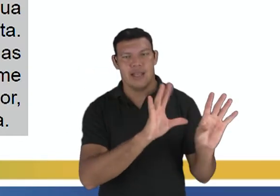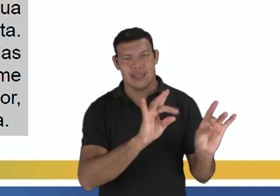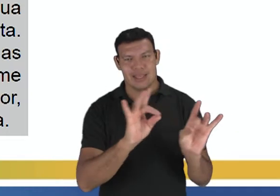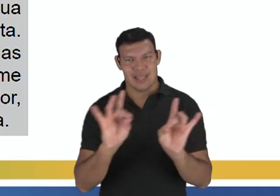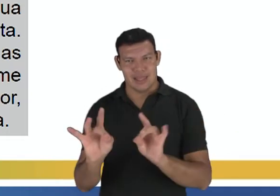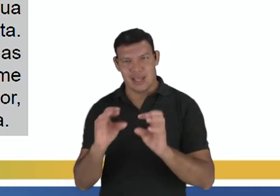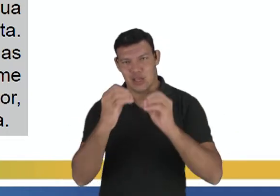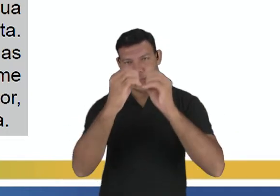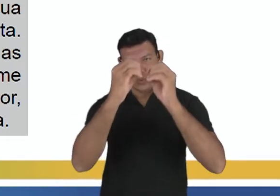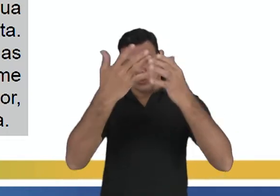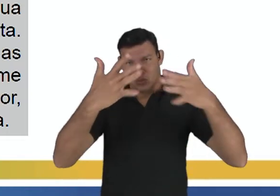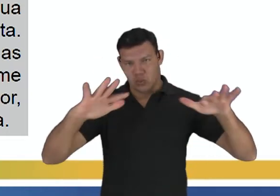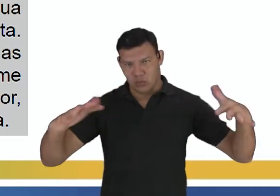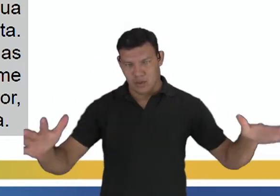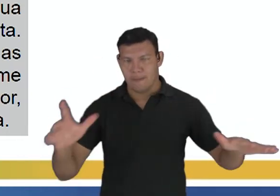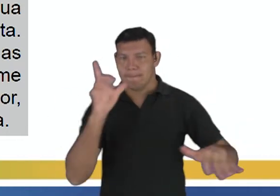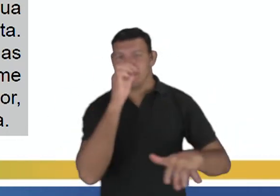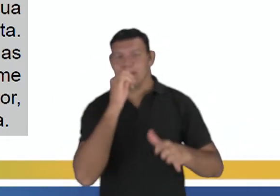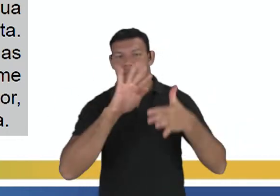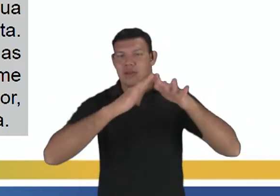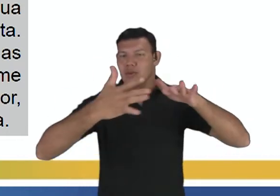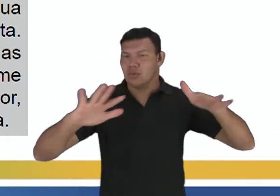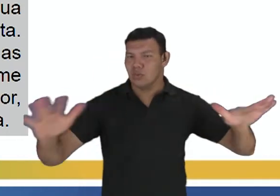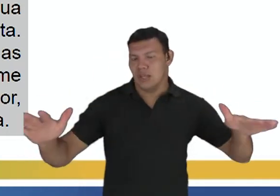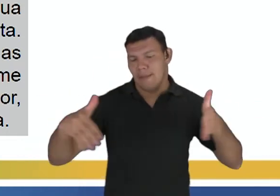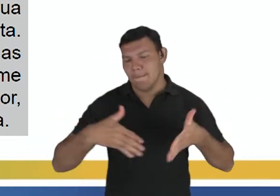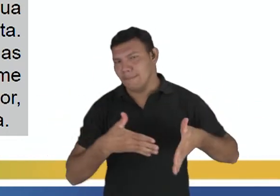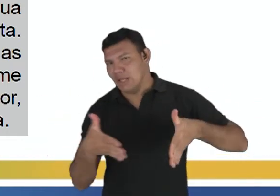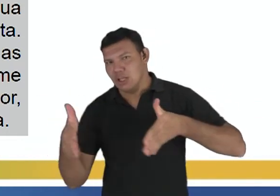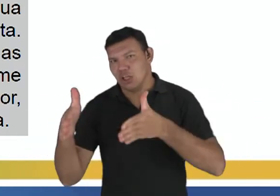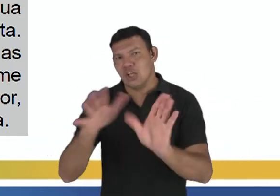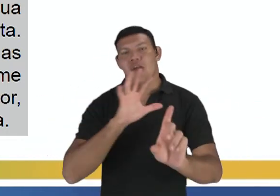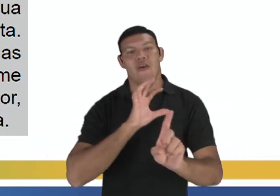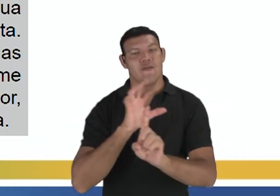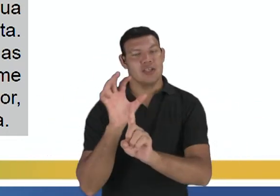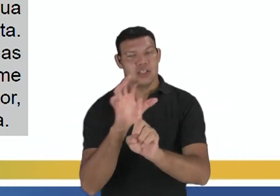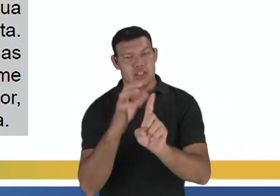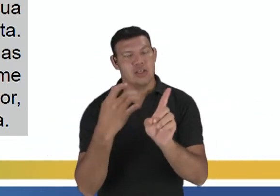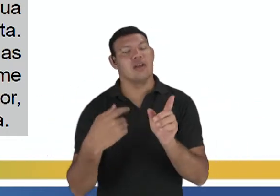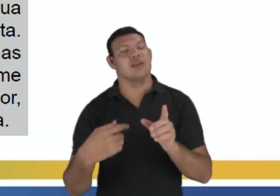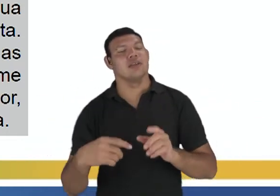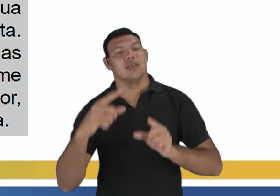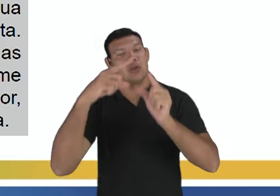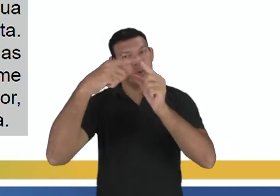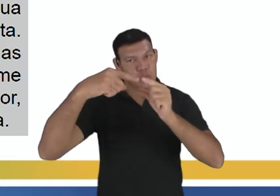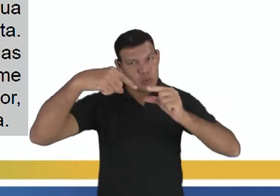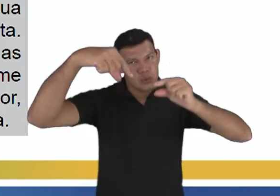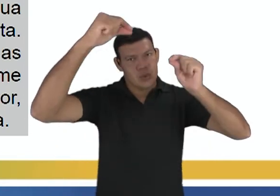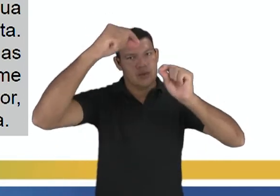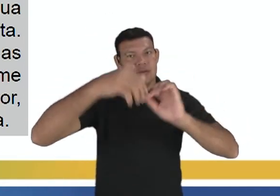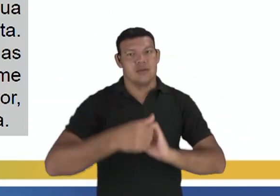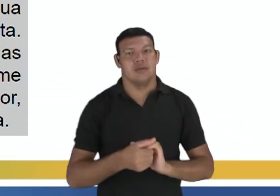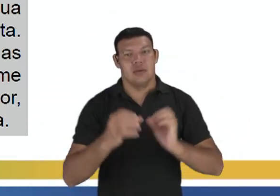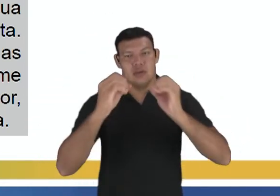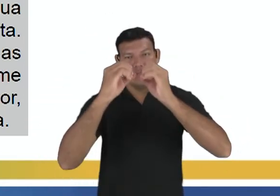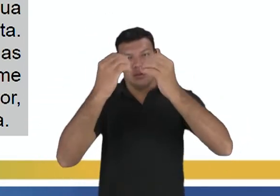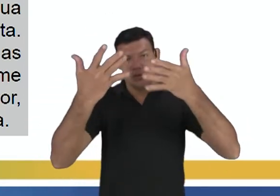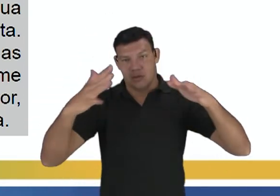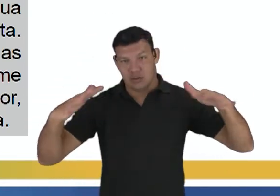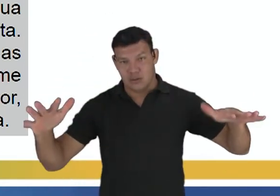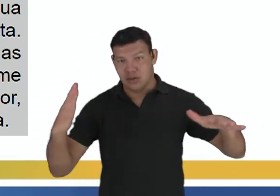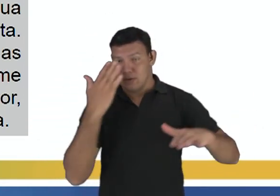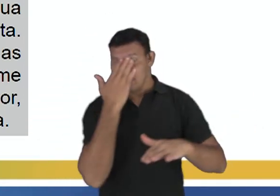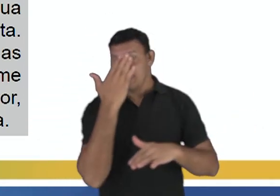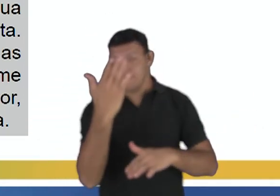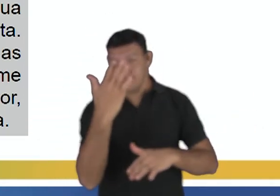corpos líquidos, né? Então os mares e os oceanos, os rios, todos são influenciados pela Lua também, tá? O oceano que estiver